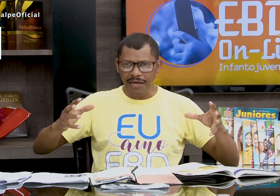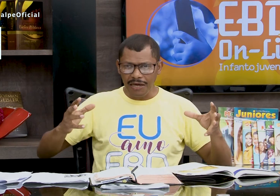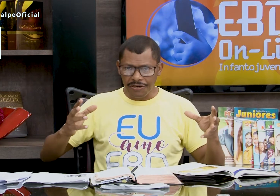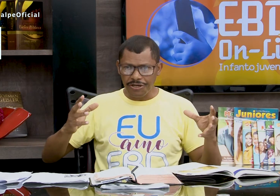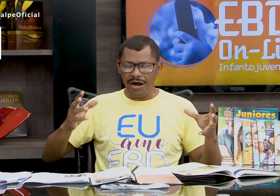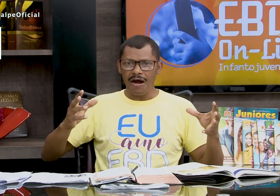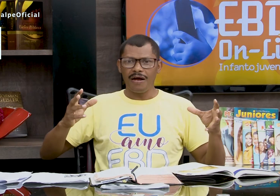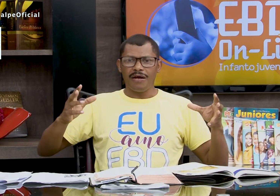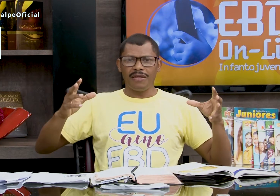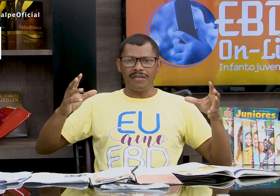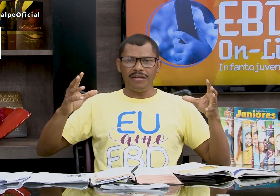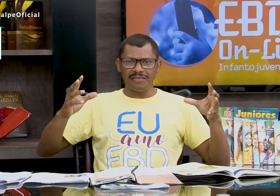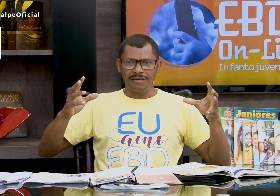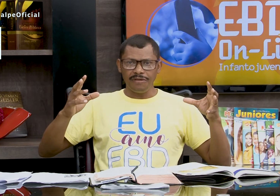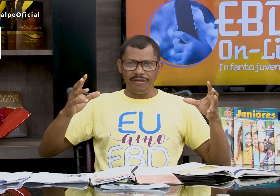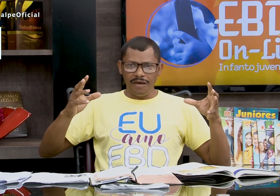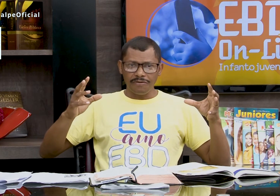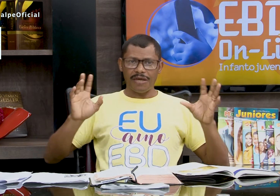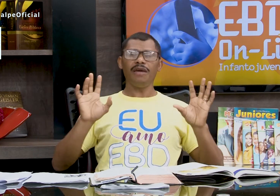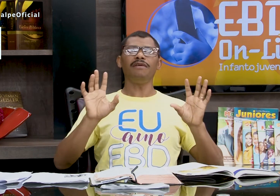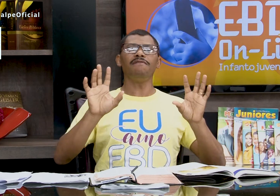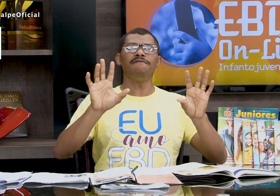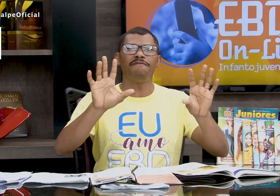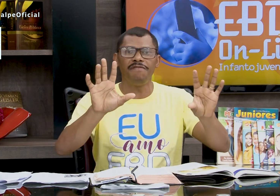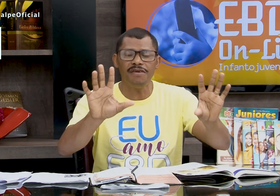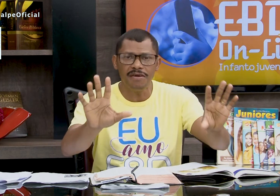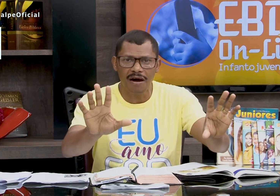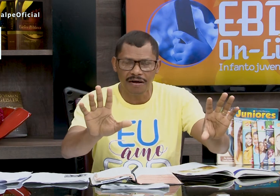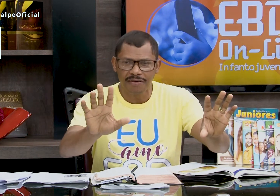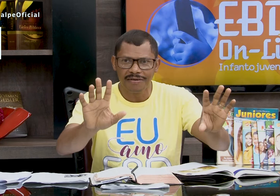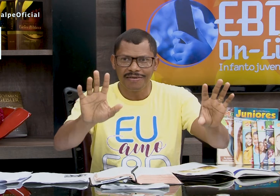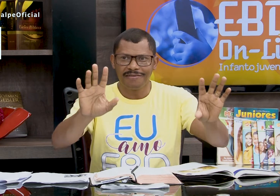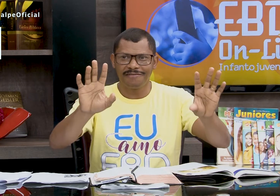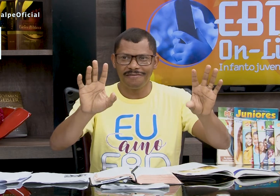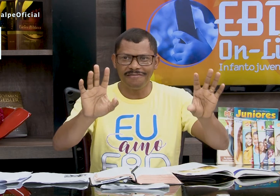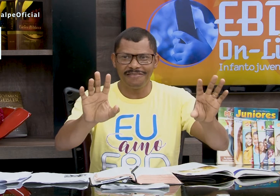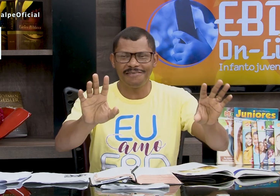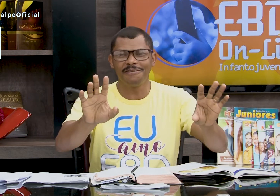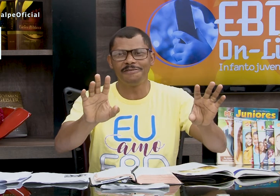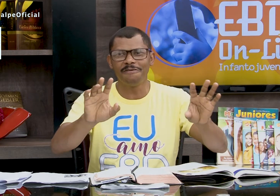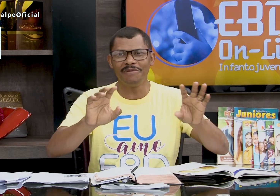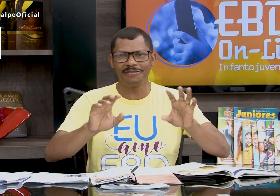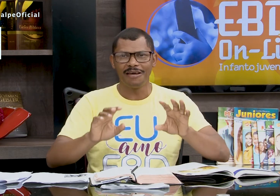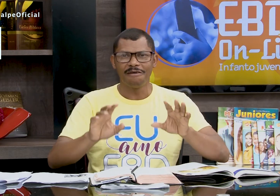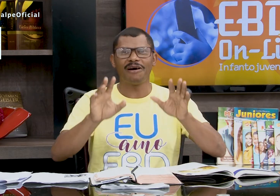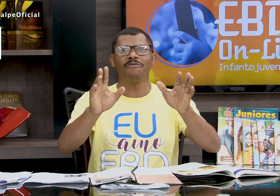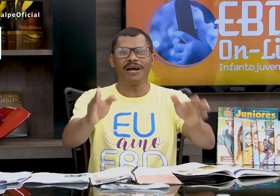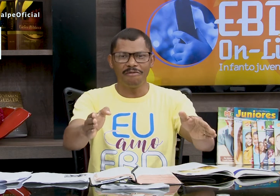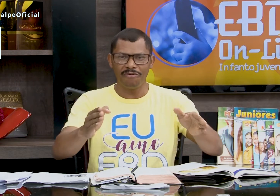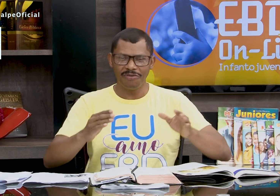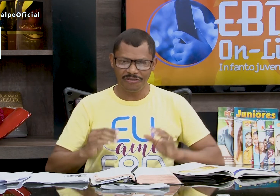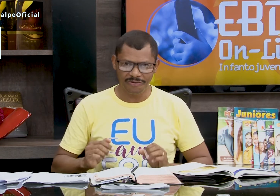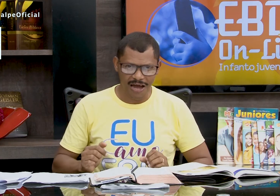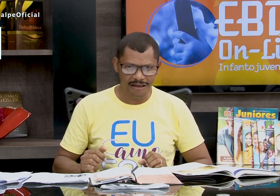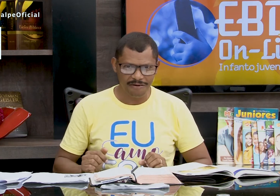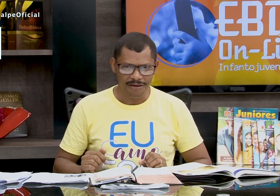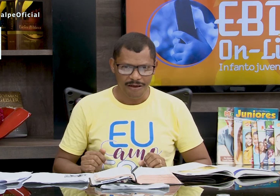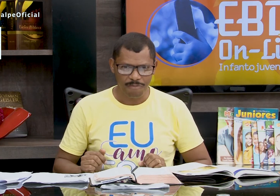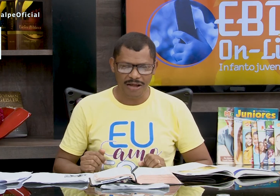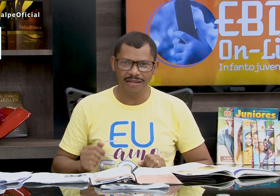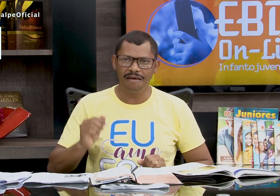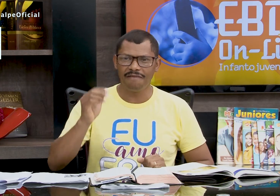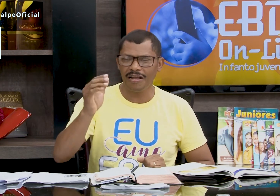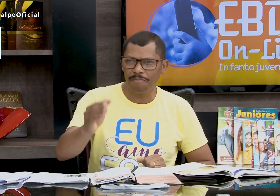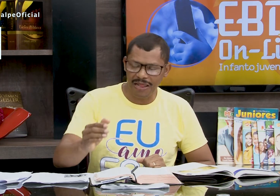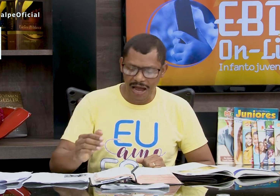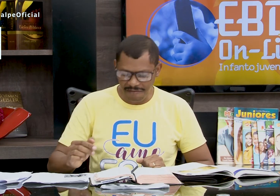e a igreja na direção de Deus em envia todos esses homens para o campo Missionário